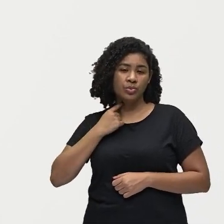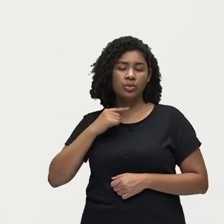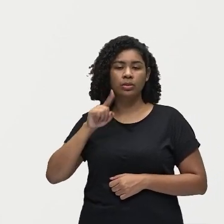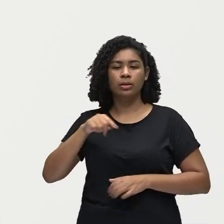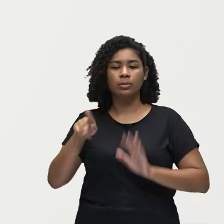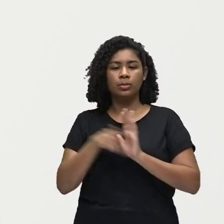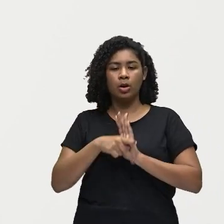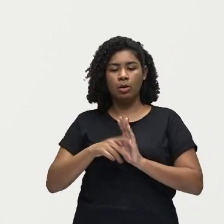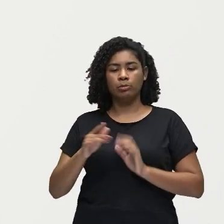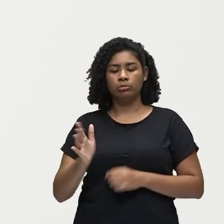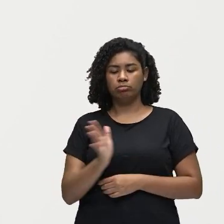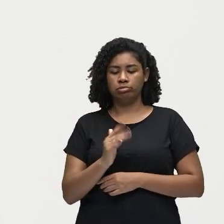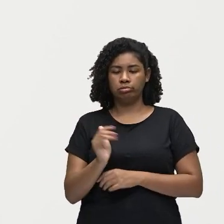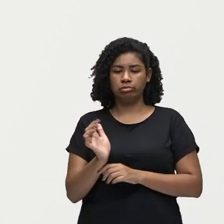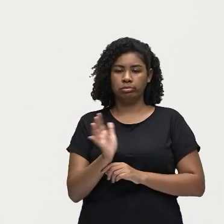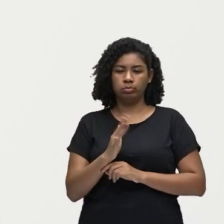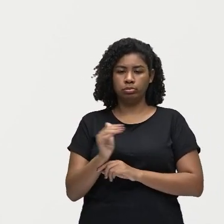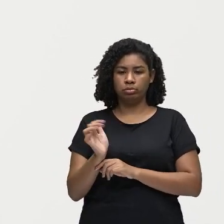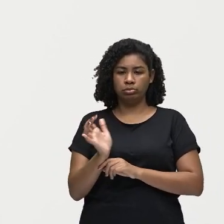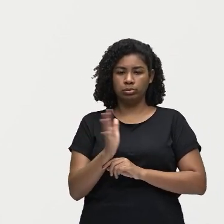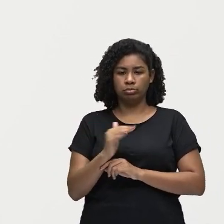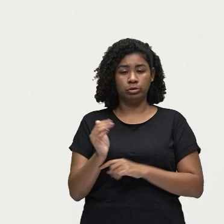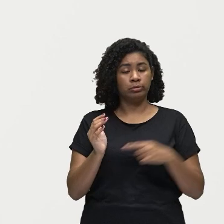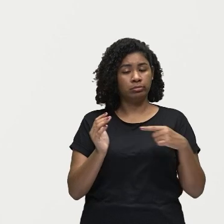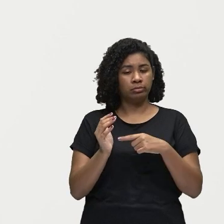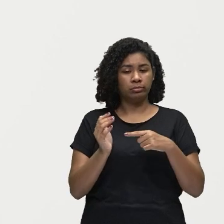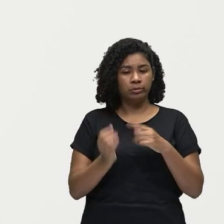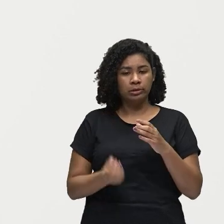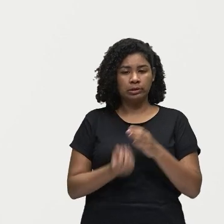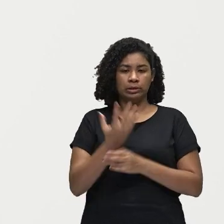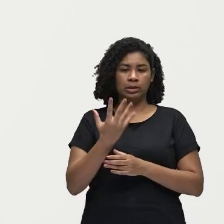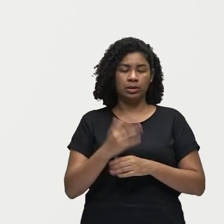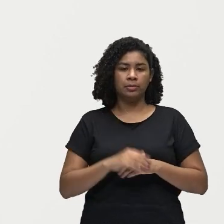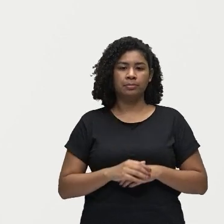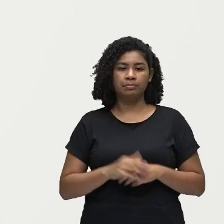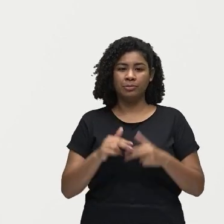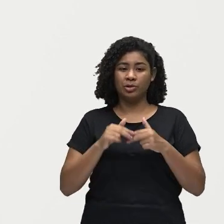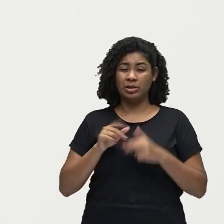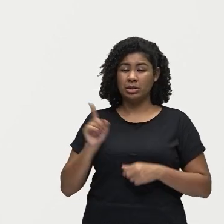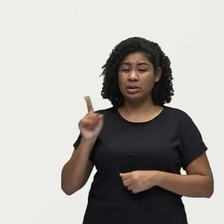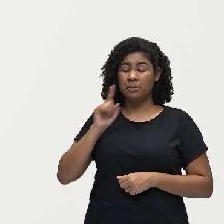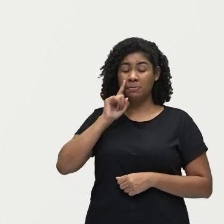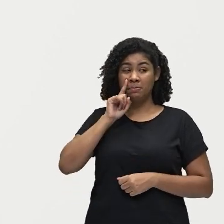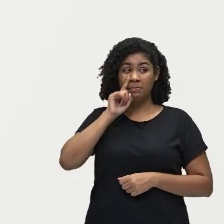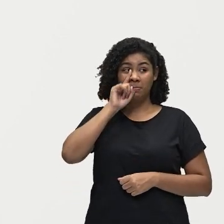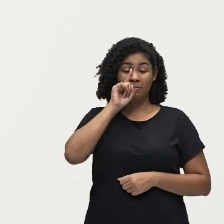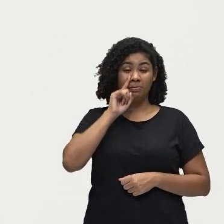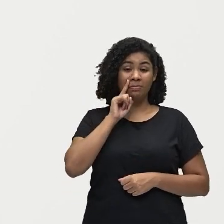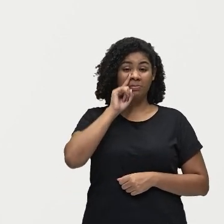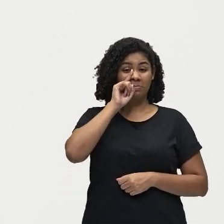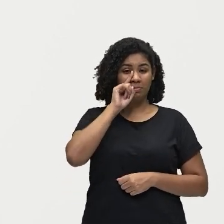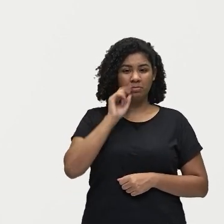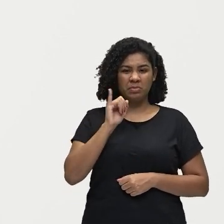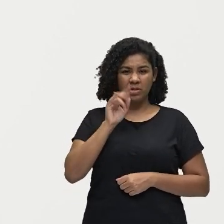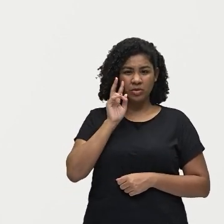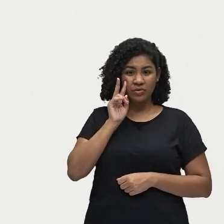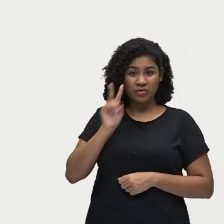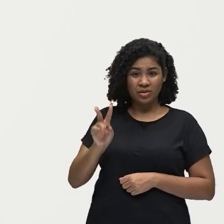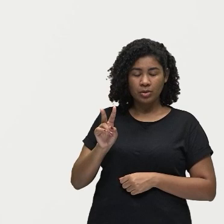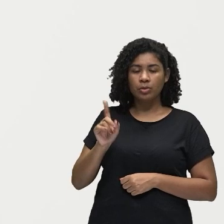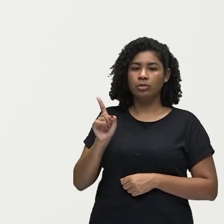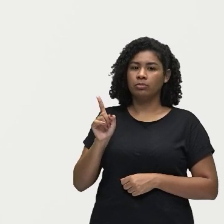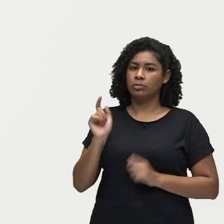produzidas pelas algas e são letais. Na presença dessas toxinas, pode aí